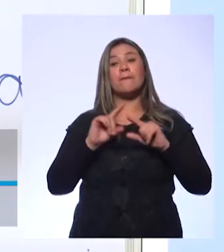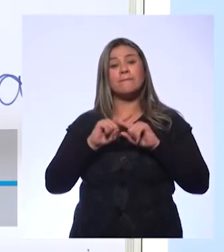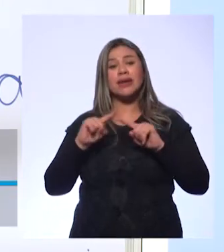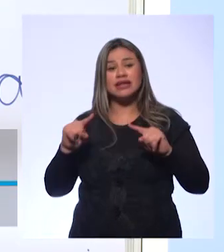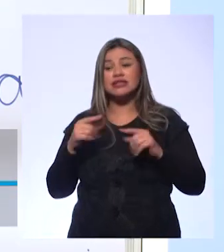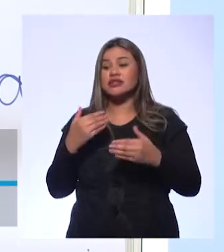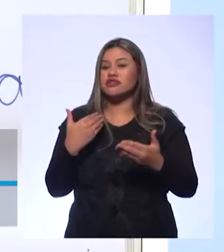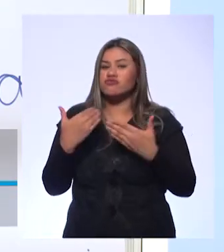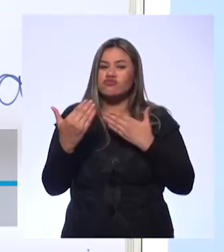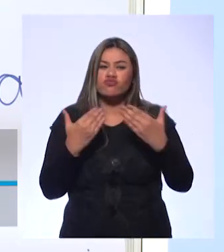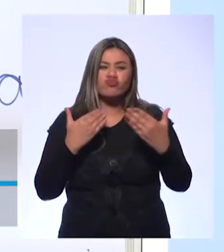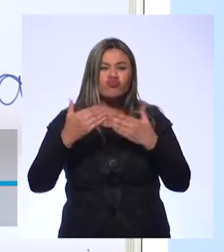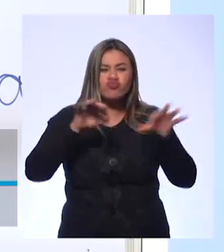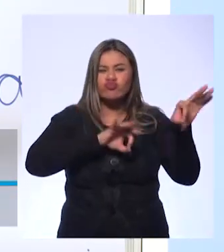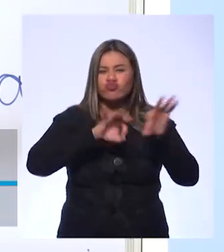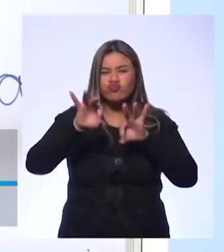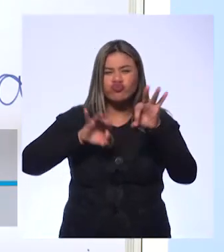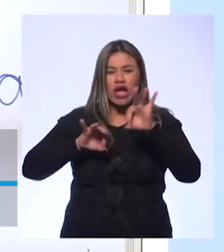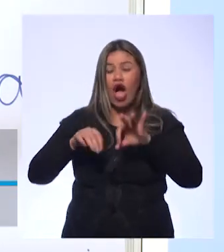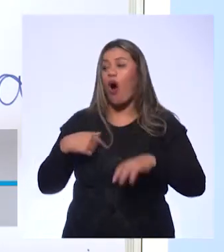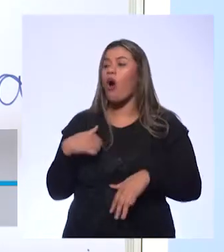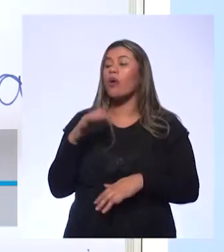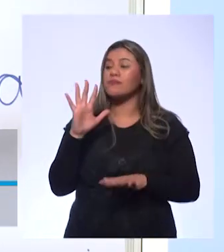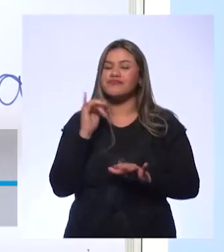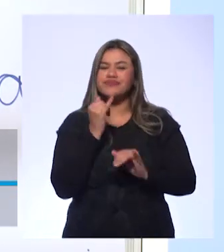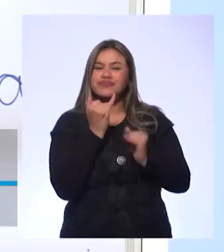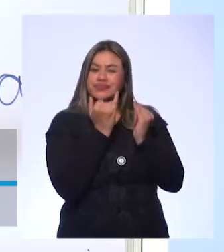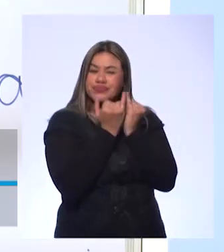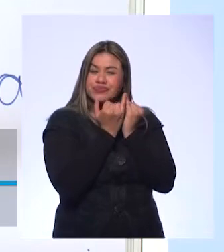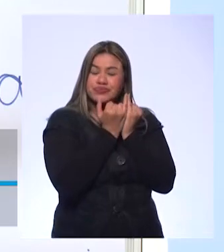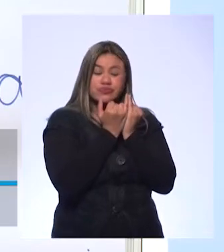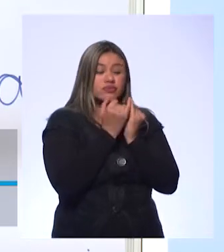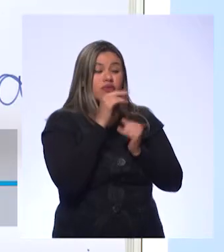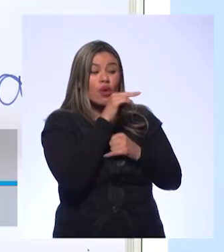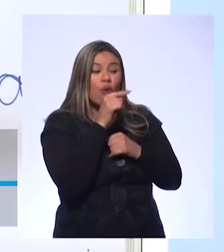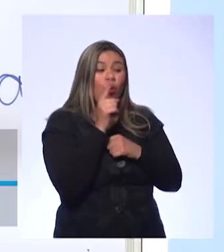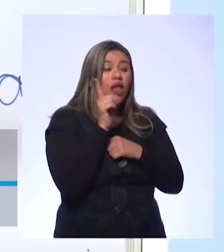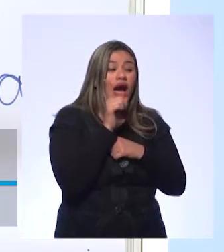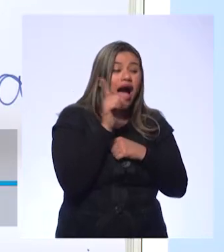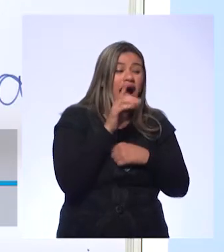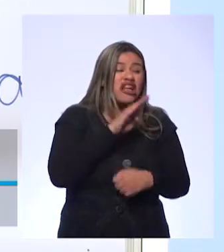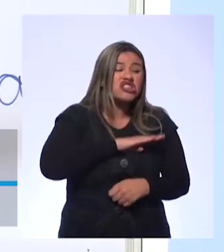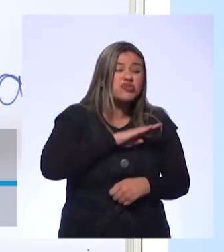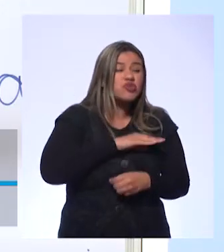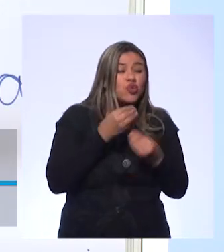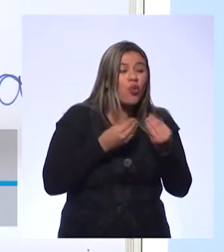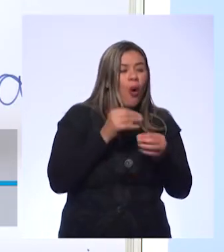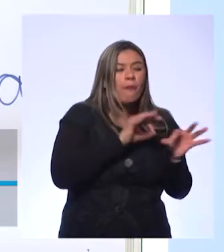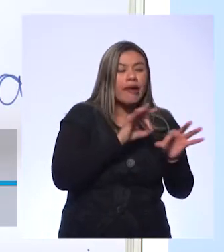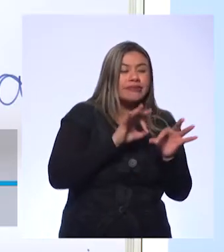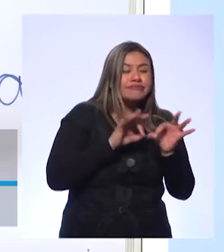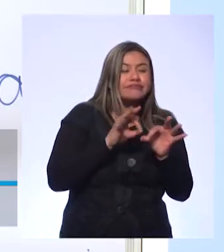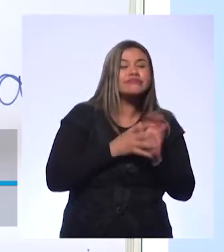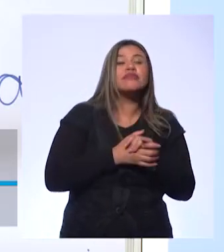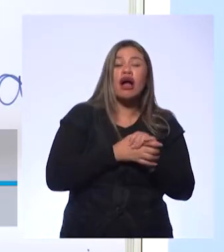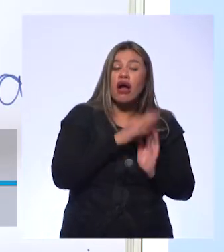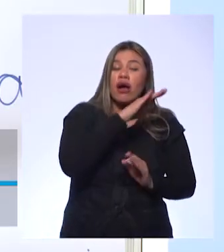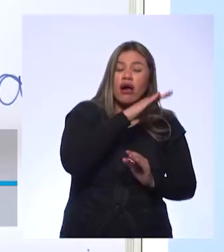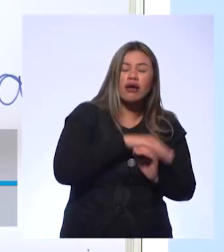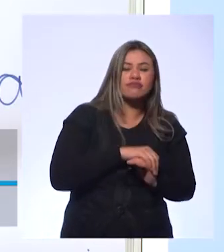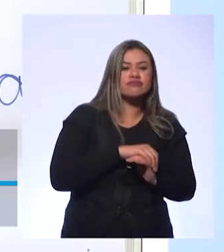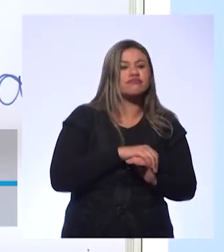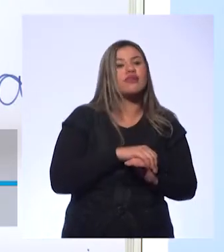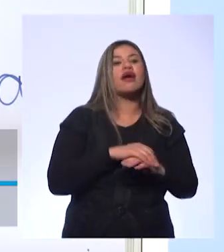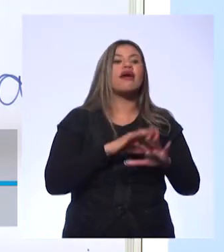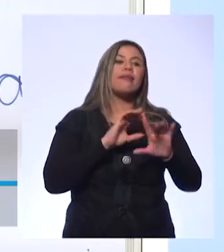eles fizeram essa essa artimanha vou lá conta para o meu aliado o que o inimigo dele está tramando contra ele